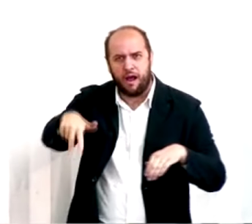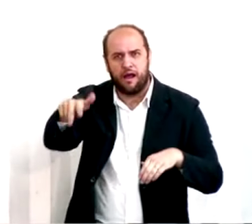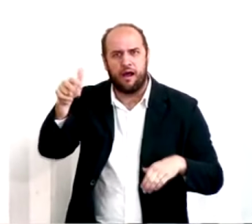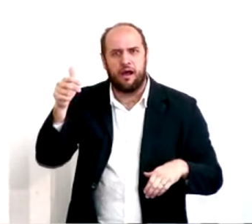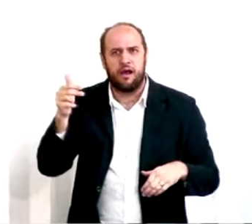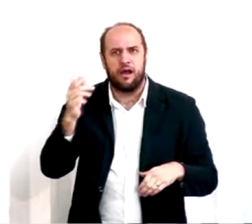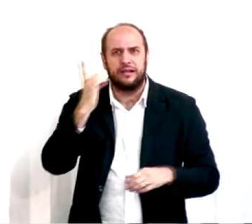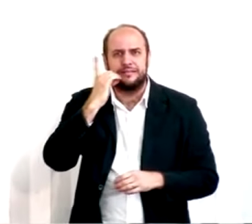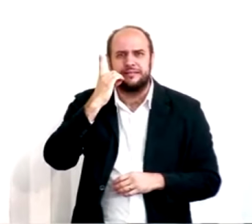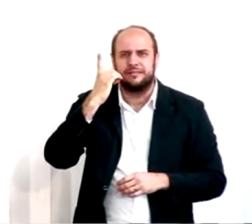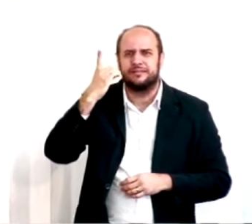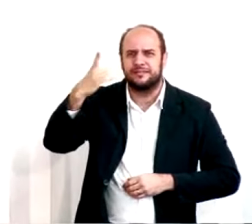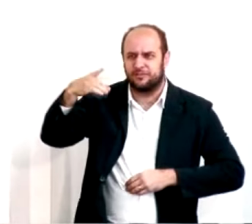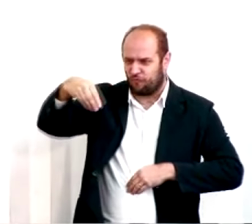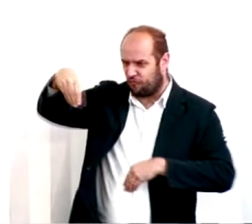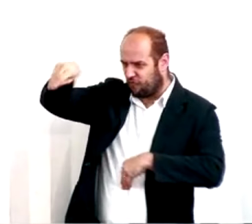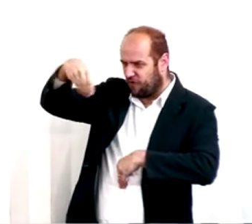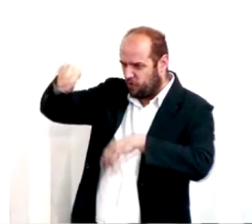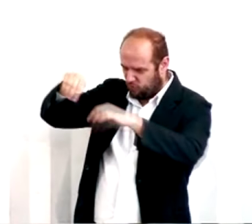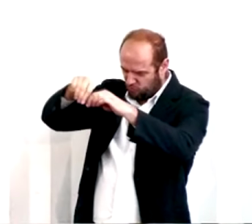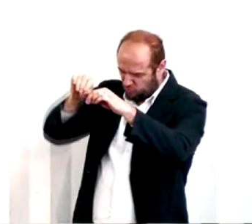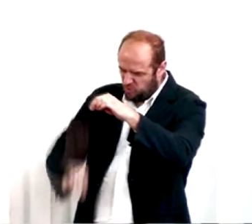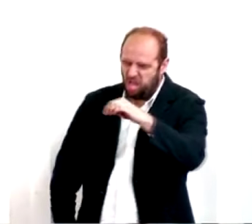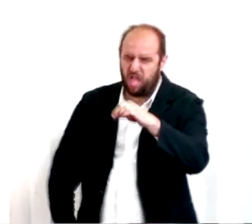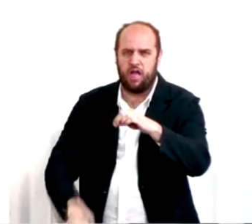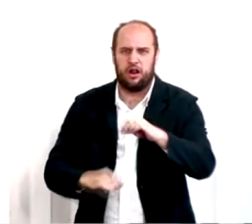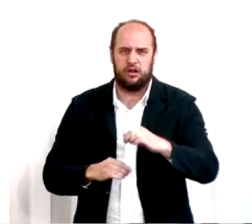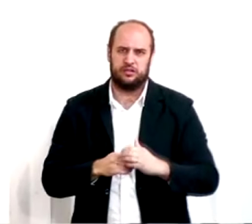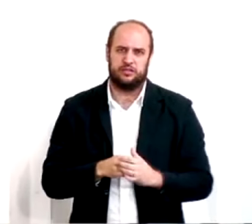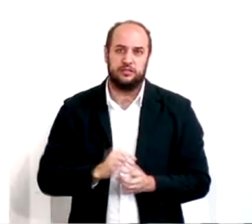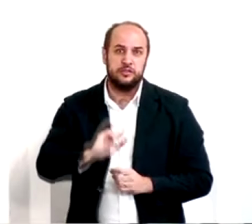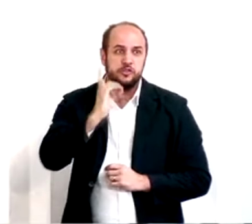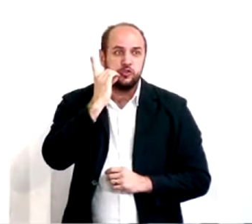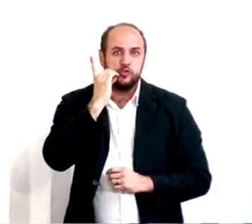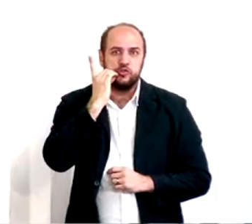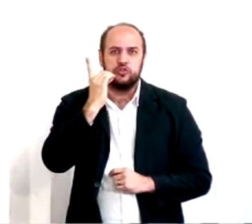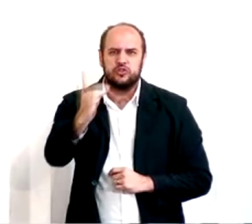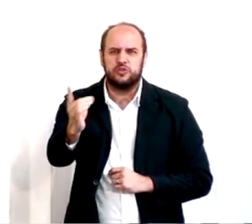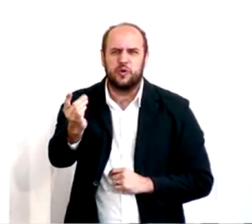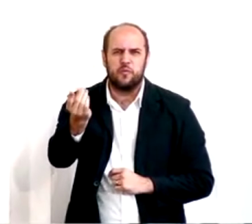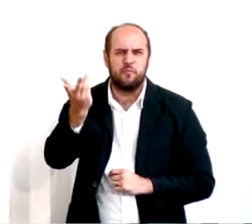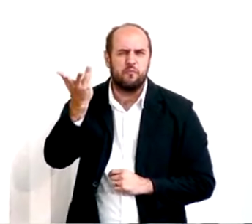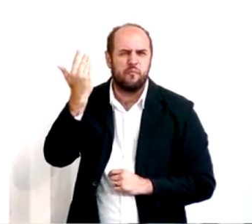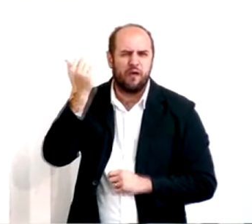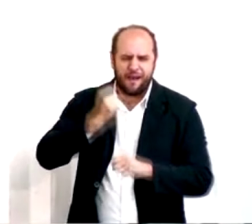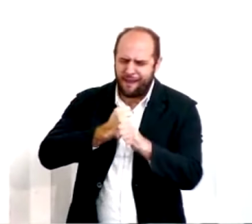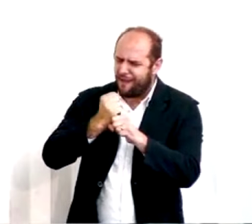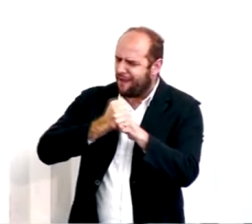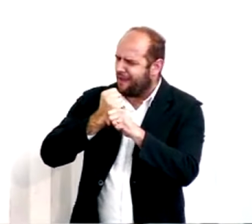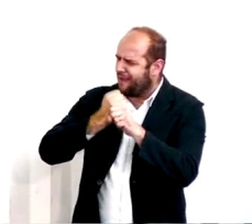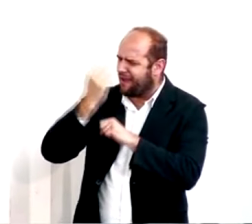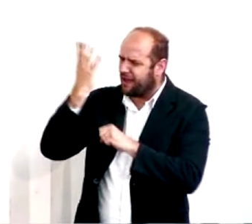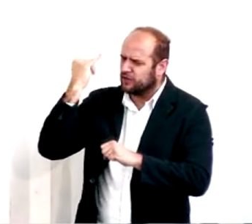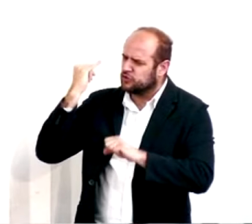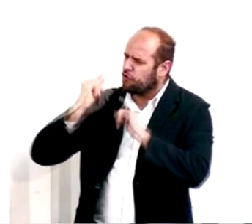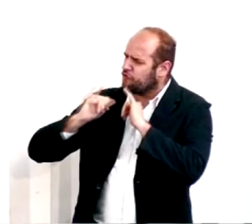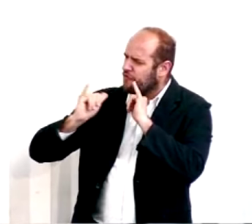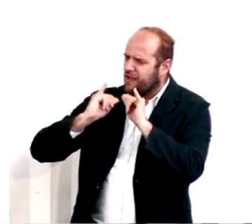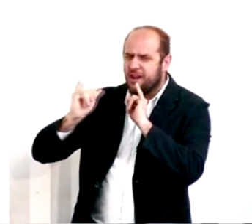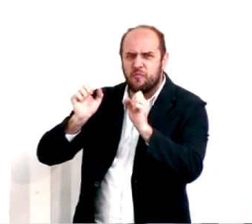daquele dia em que o véu do templo se rasgou naquele dia em que fazia tempo que eles ouviram